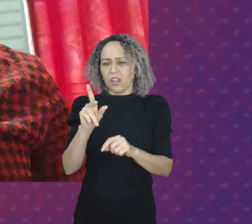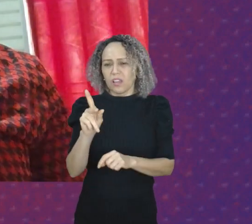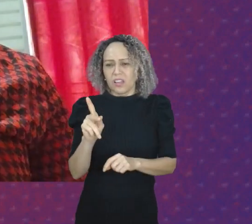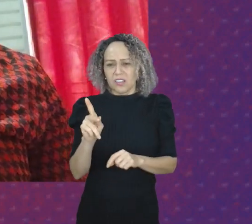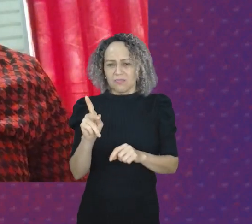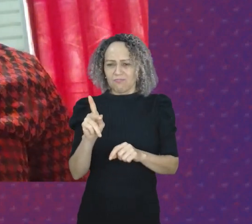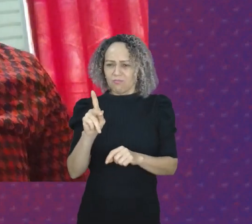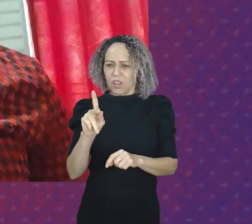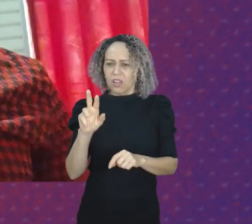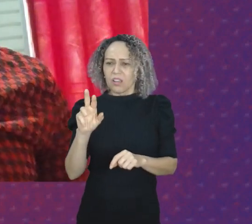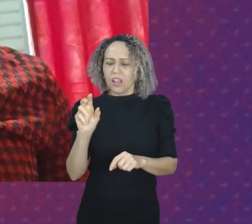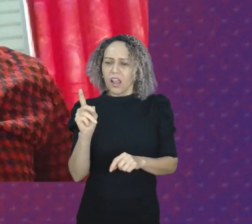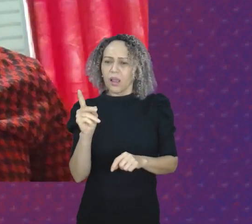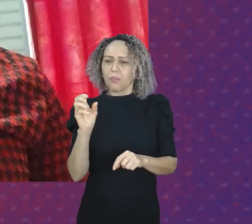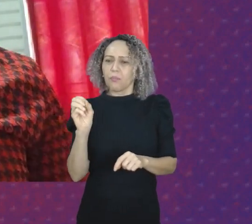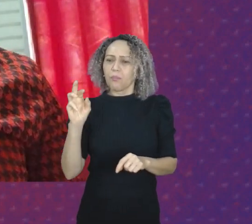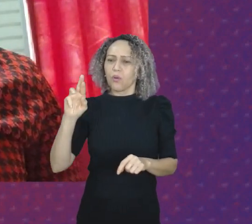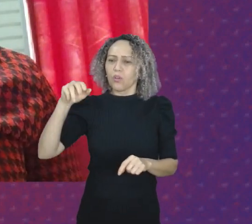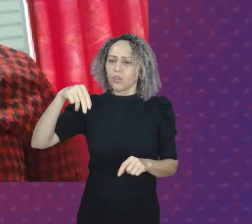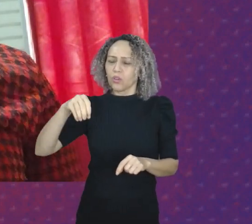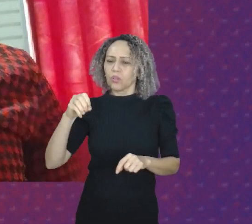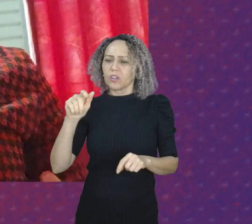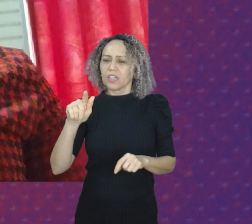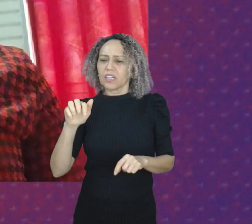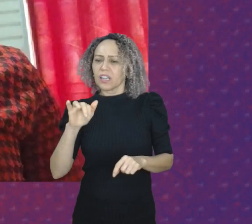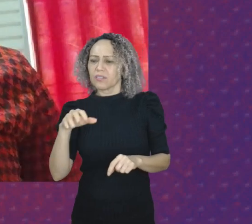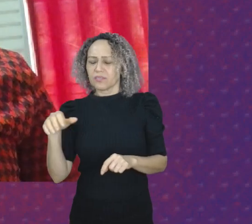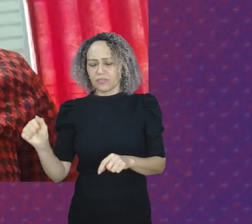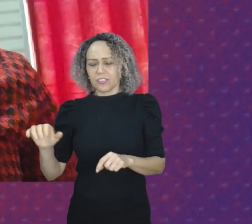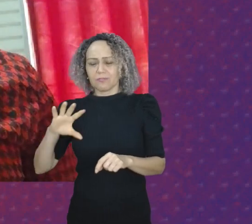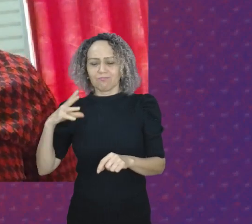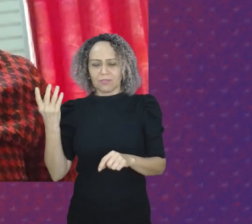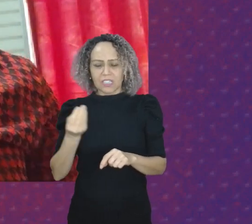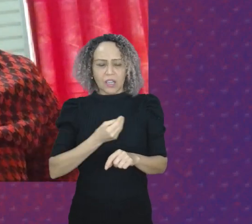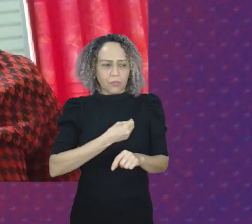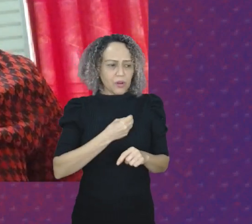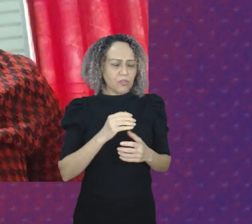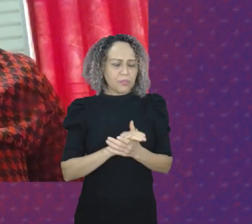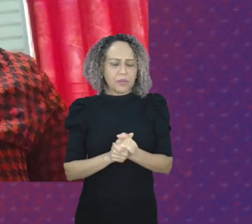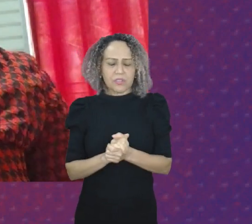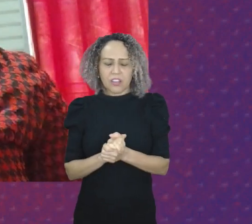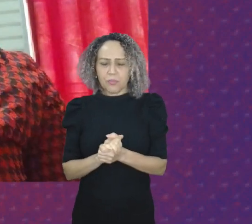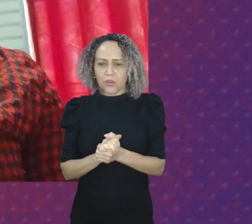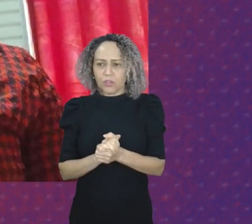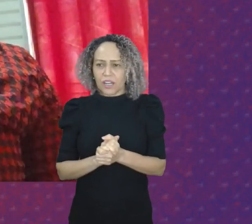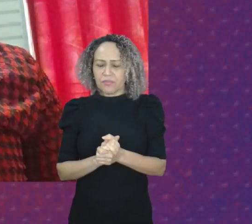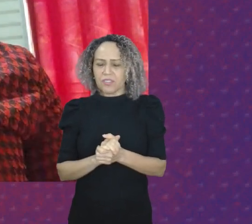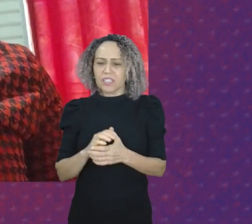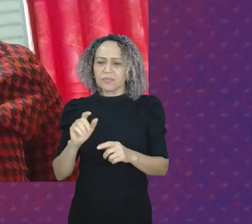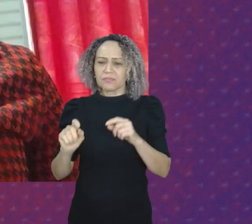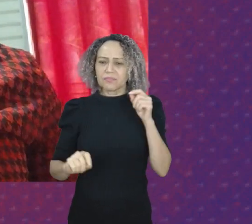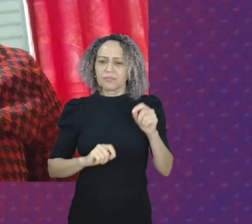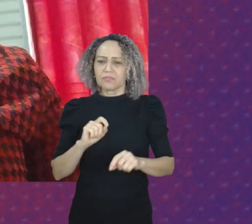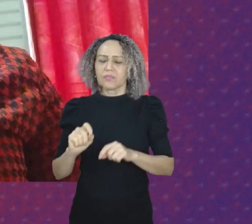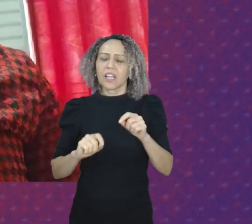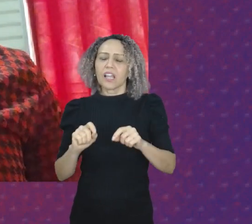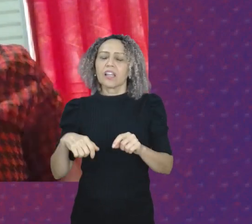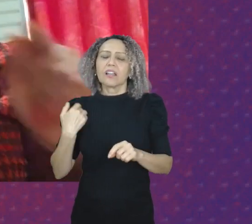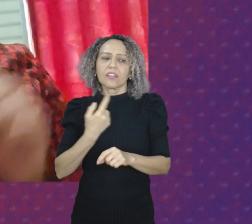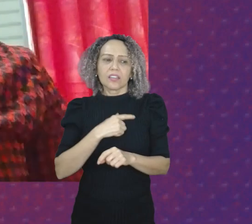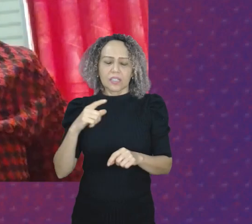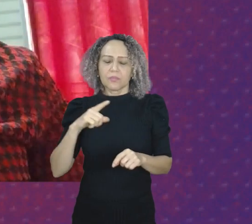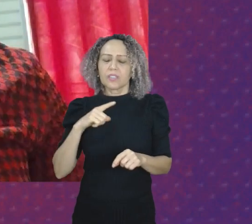travestis e transexuais. Então veja a controvérsia. É muito importante nós termos políticas eficazes, nós termos